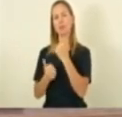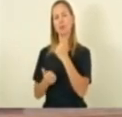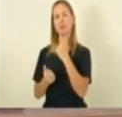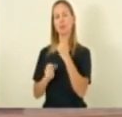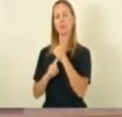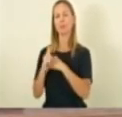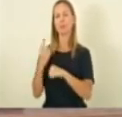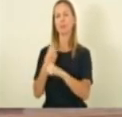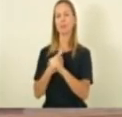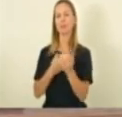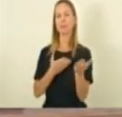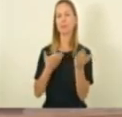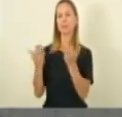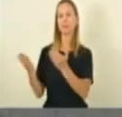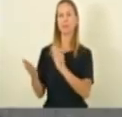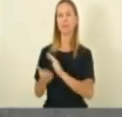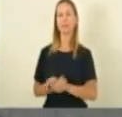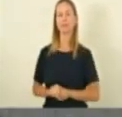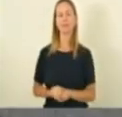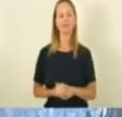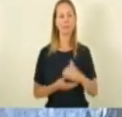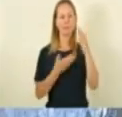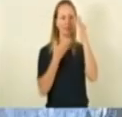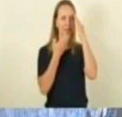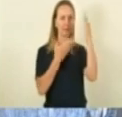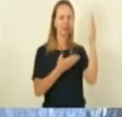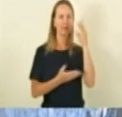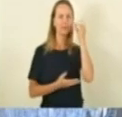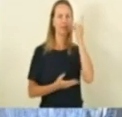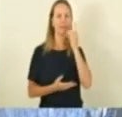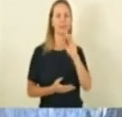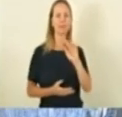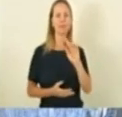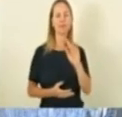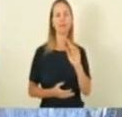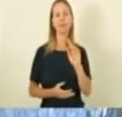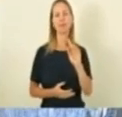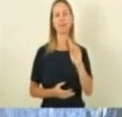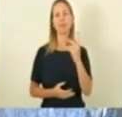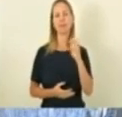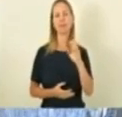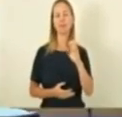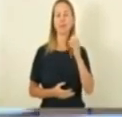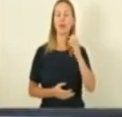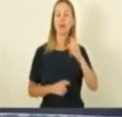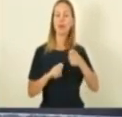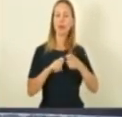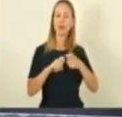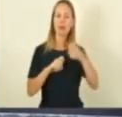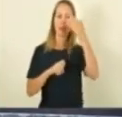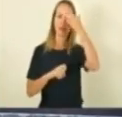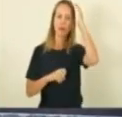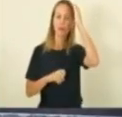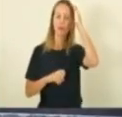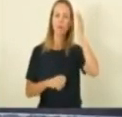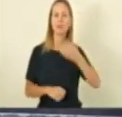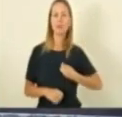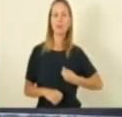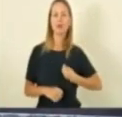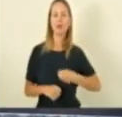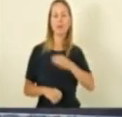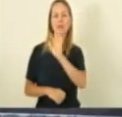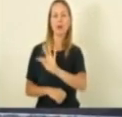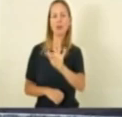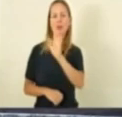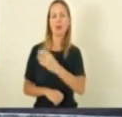palavra à Vossa Excelência. Obrigado, deputado Dr. Hércules. Só registrar aqui a presença da Faculdade Viva do